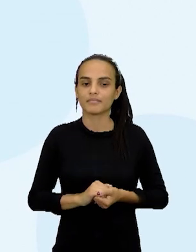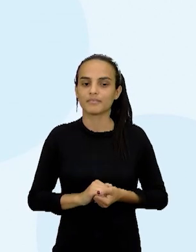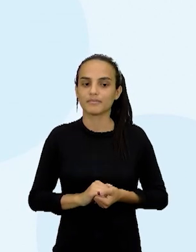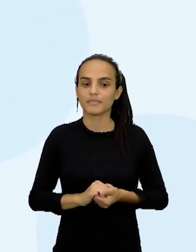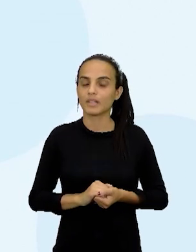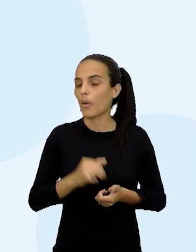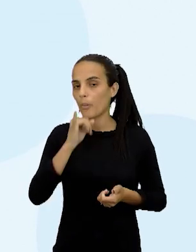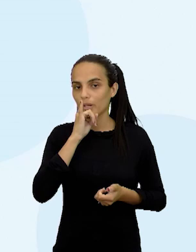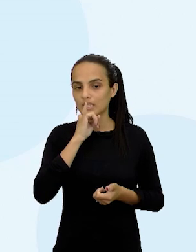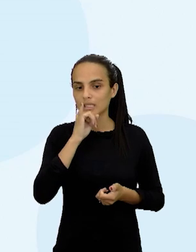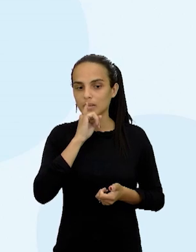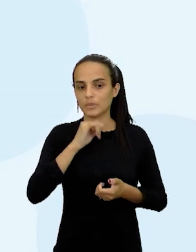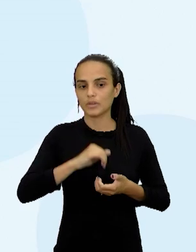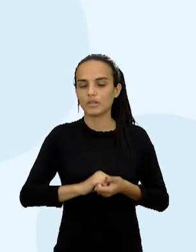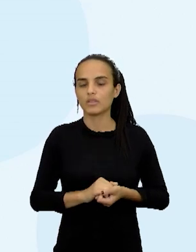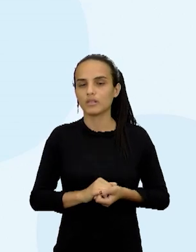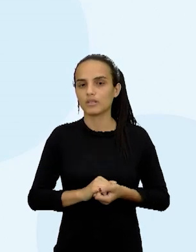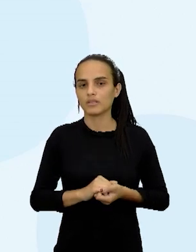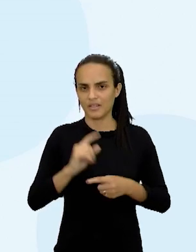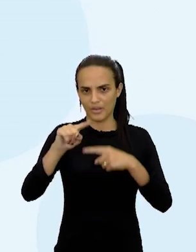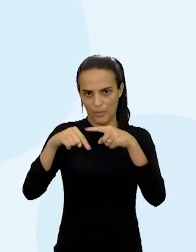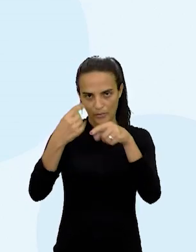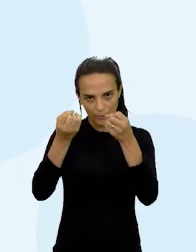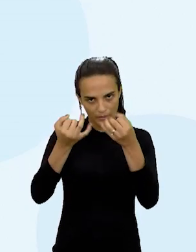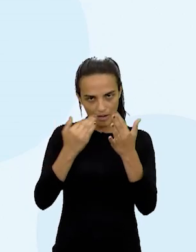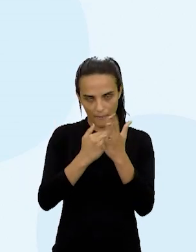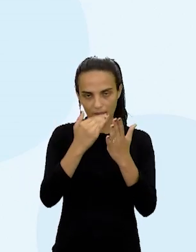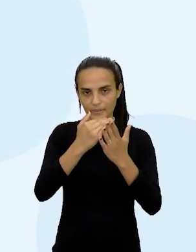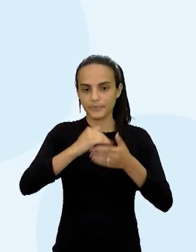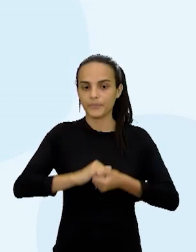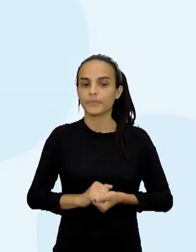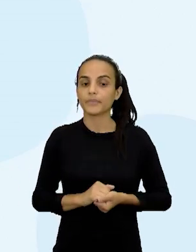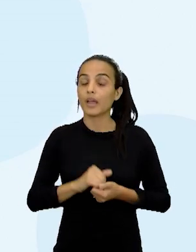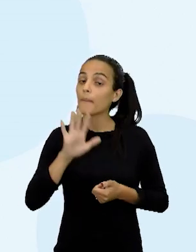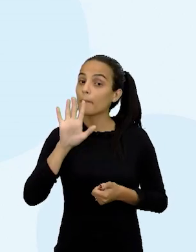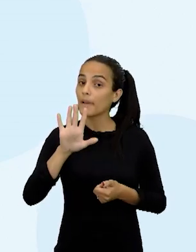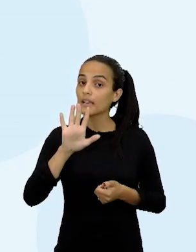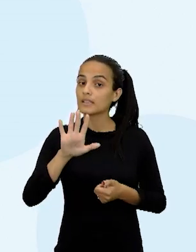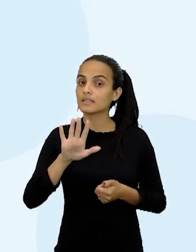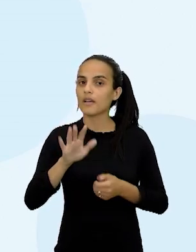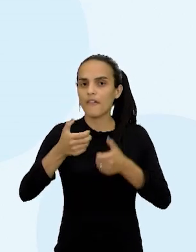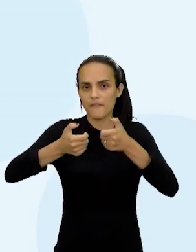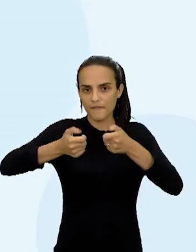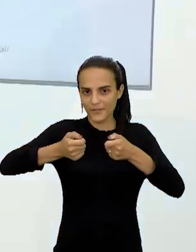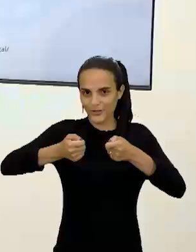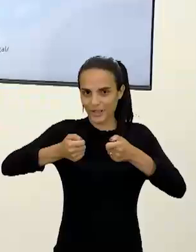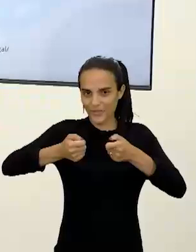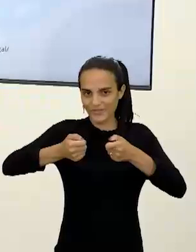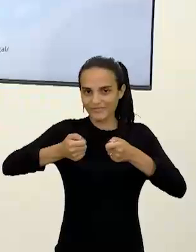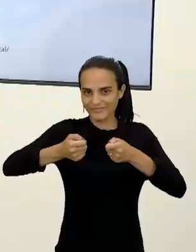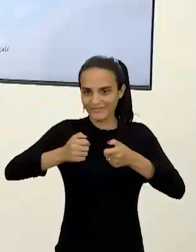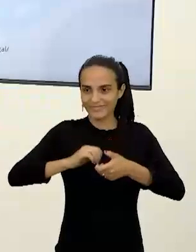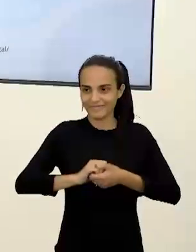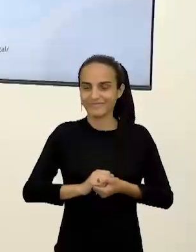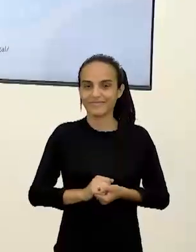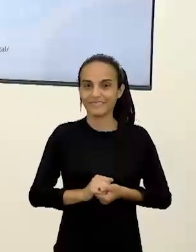Eu vou dar um exemplo, é que eu vou falar disso mais pra frente. Mas, assim, videogames é óbvio. Você sempre vê que ele